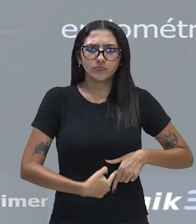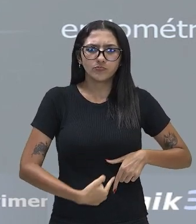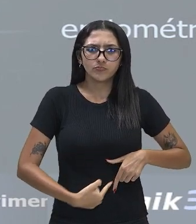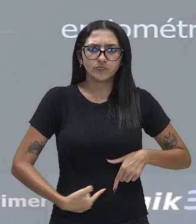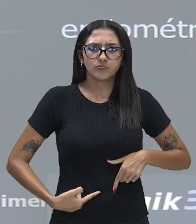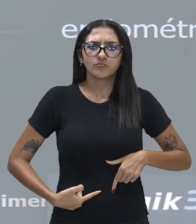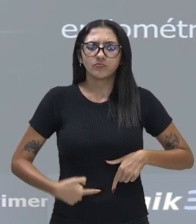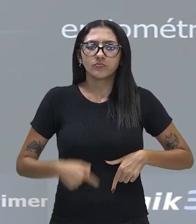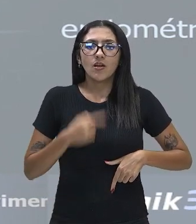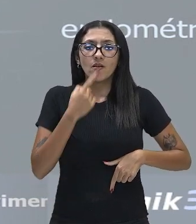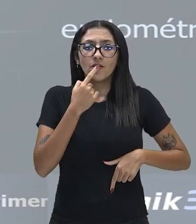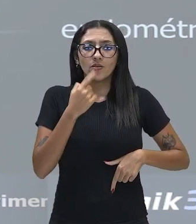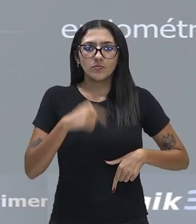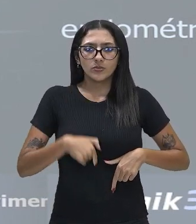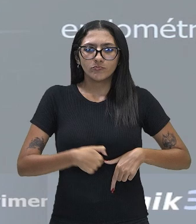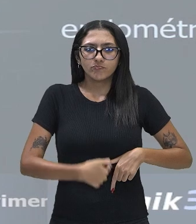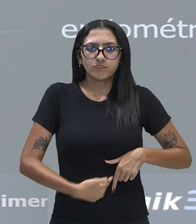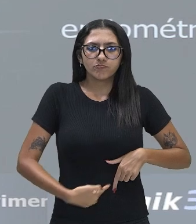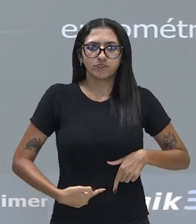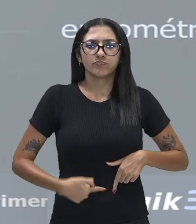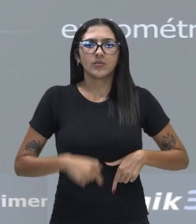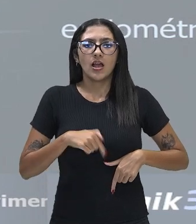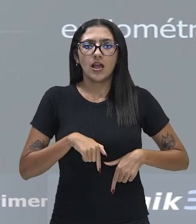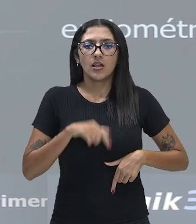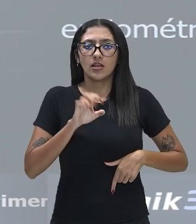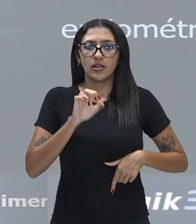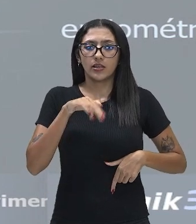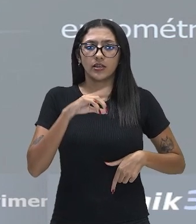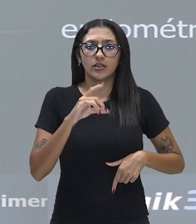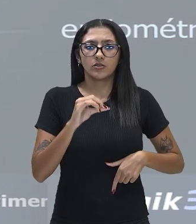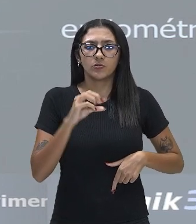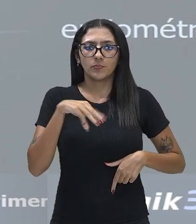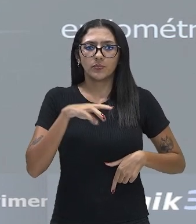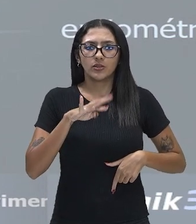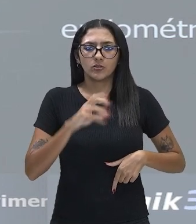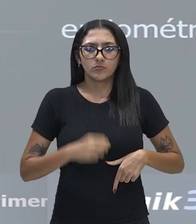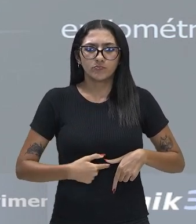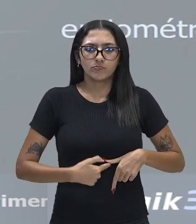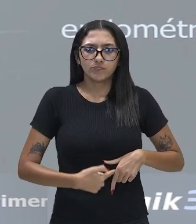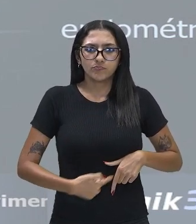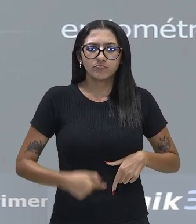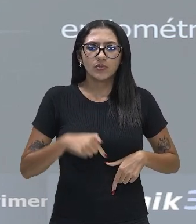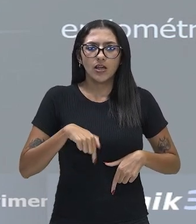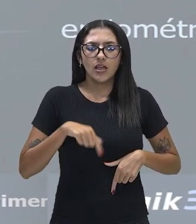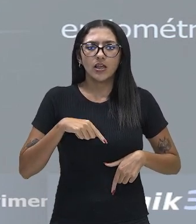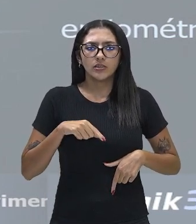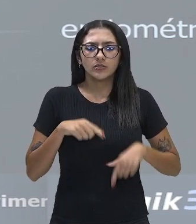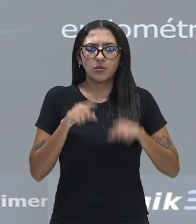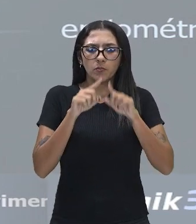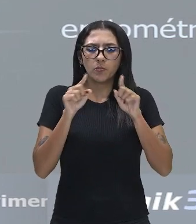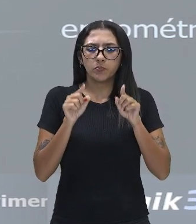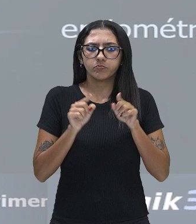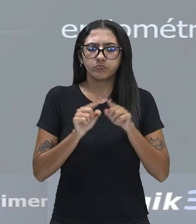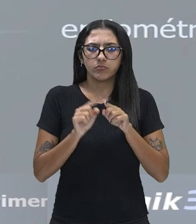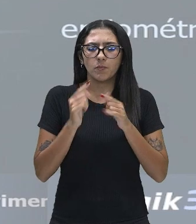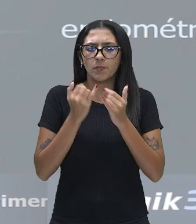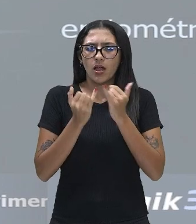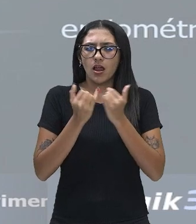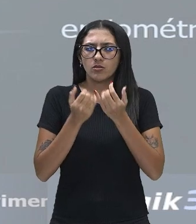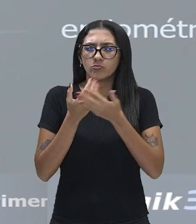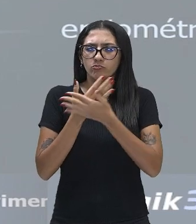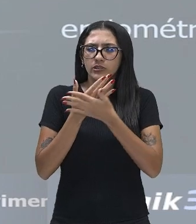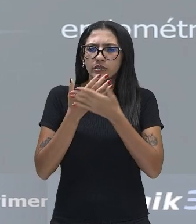Então, essa camada é o endométrio, que é um tecido específico para